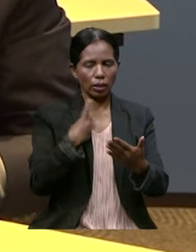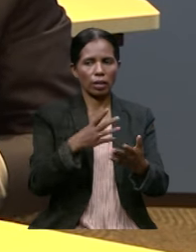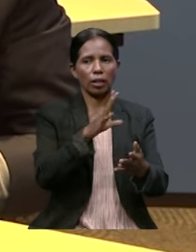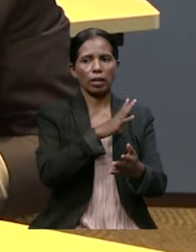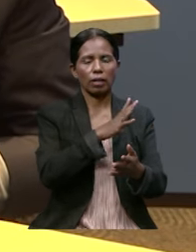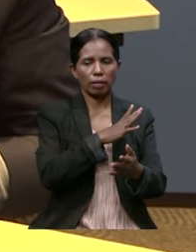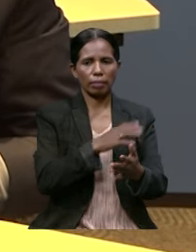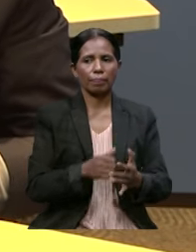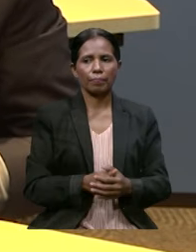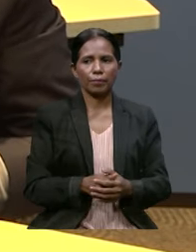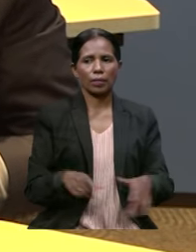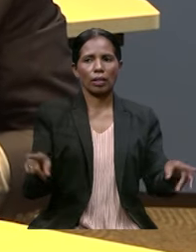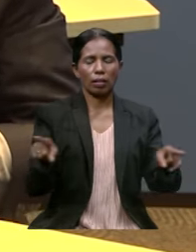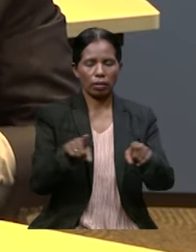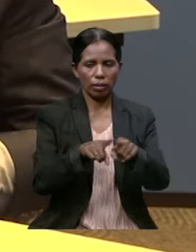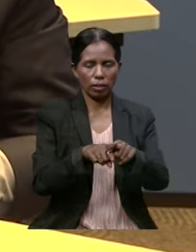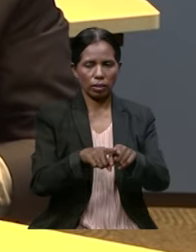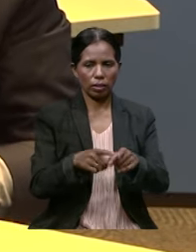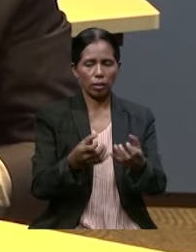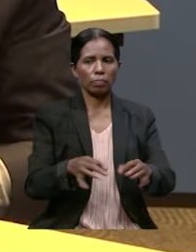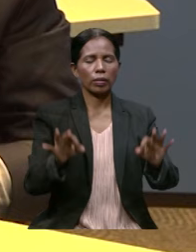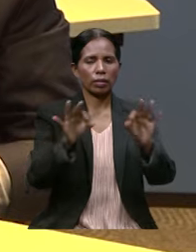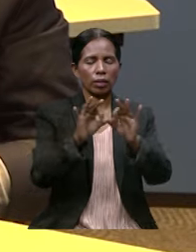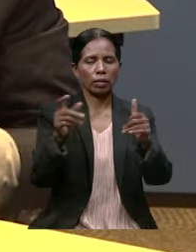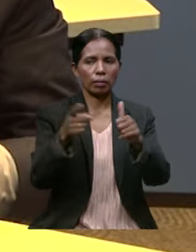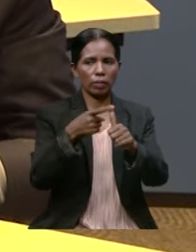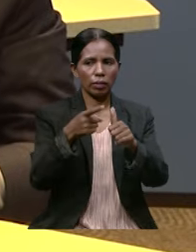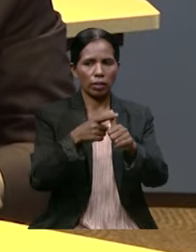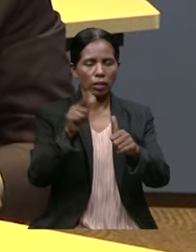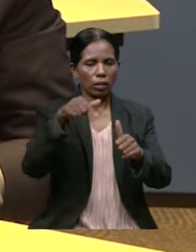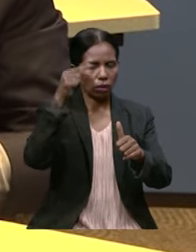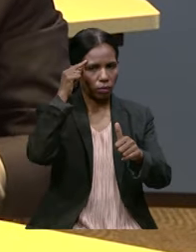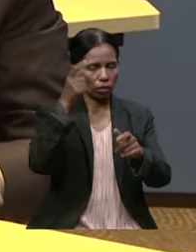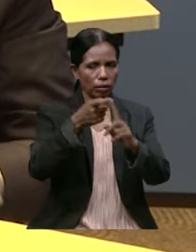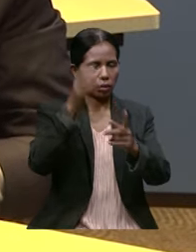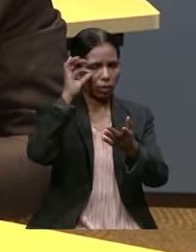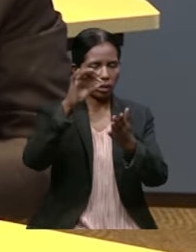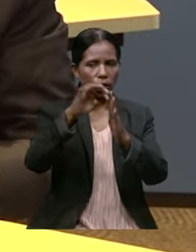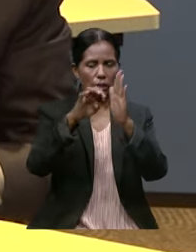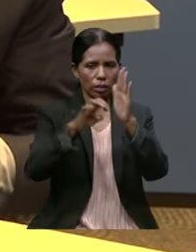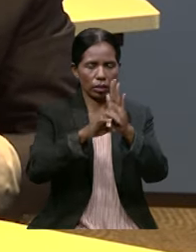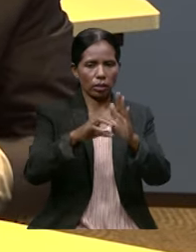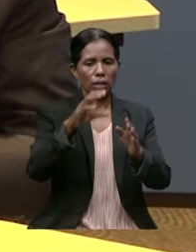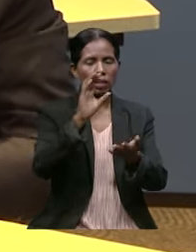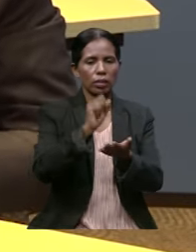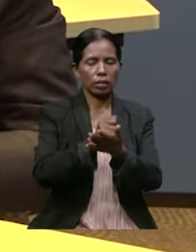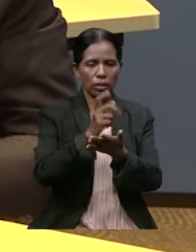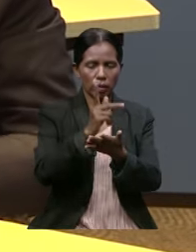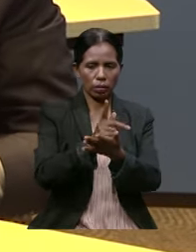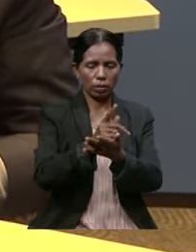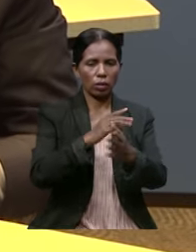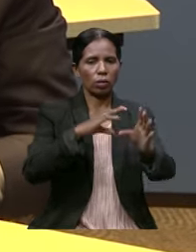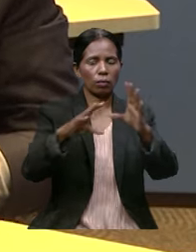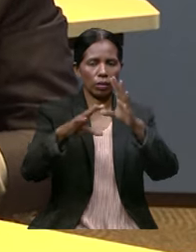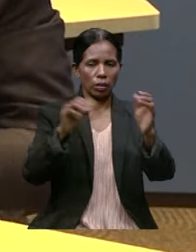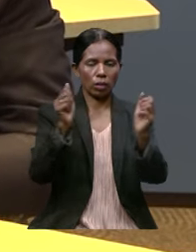kidane anesan passo primeiro governo li use Secretaria de Estado de Comunicação Social me halo contactos